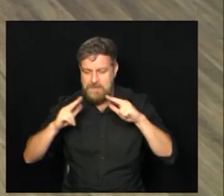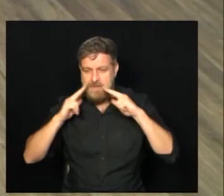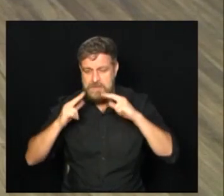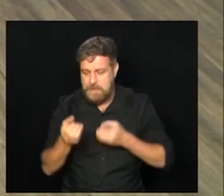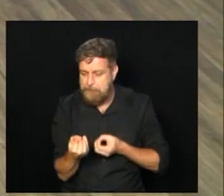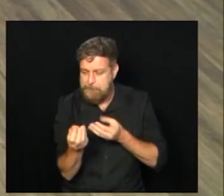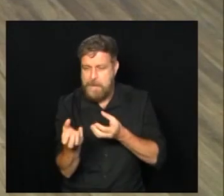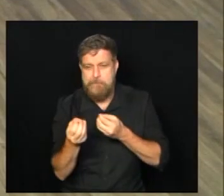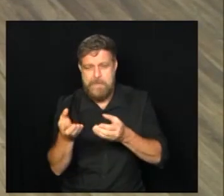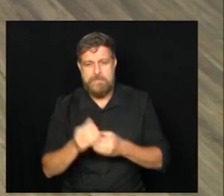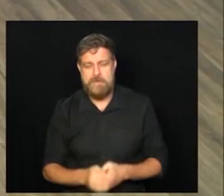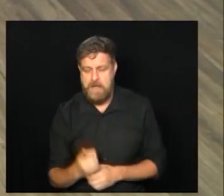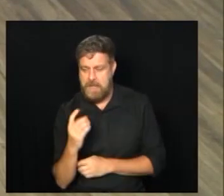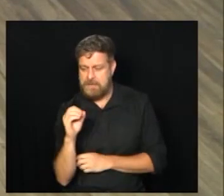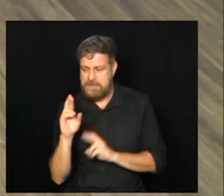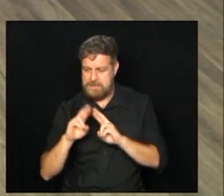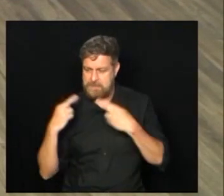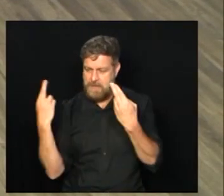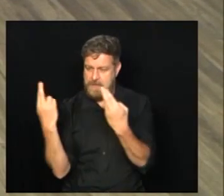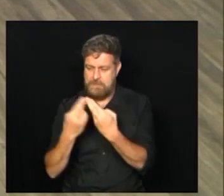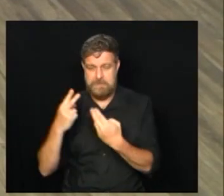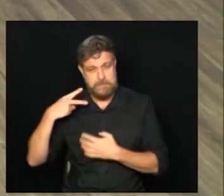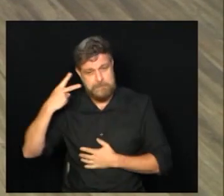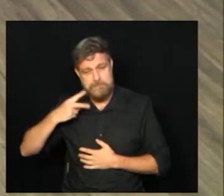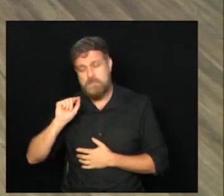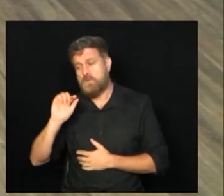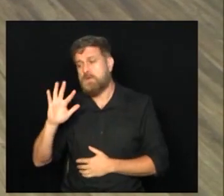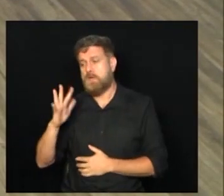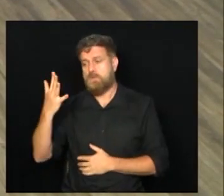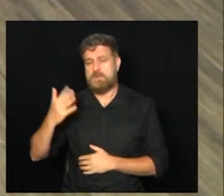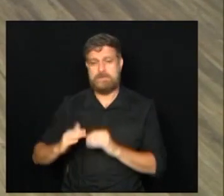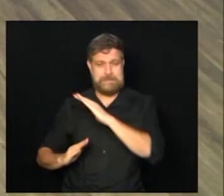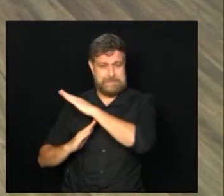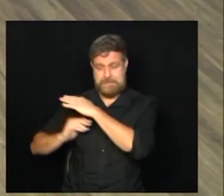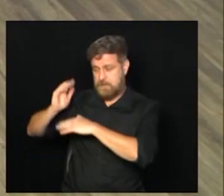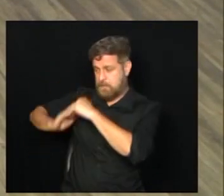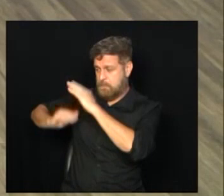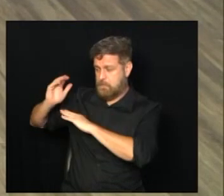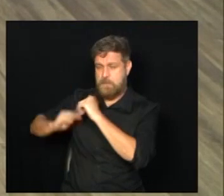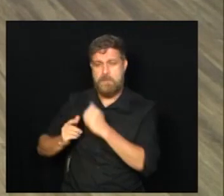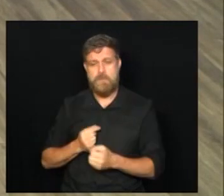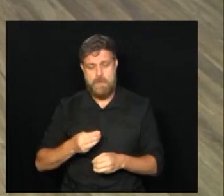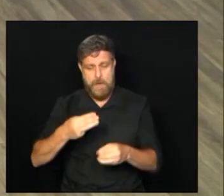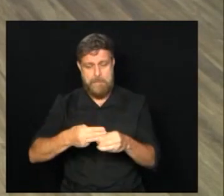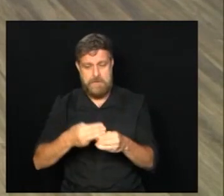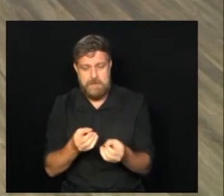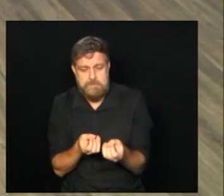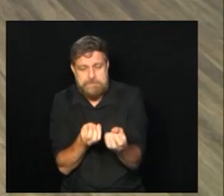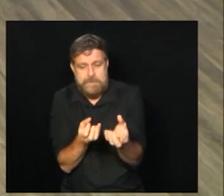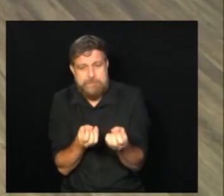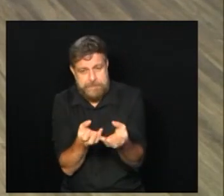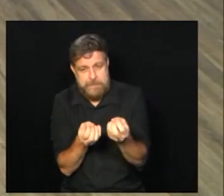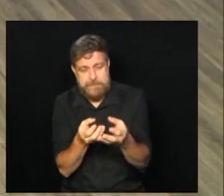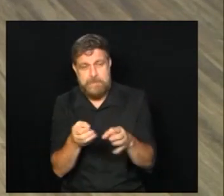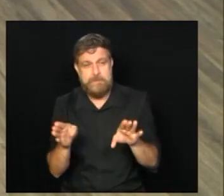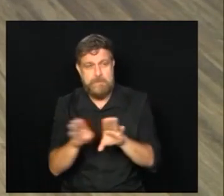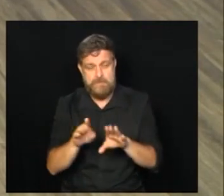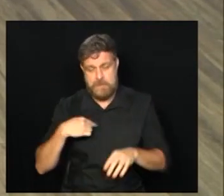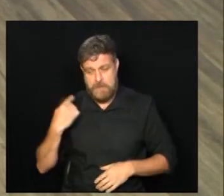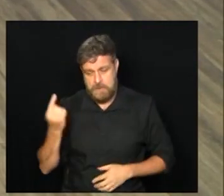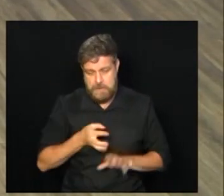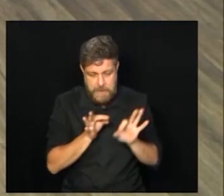contando para você sobre a 10ª reunião ordinária, o que acontece aqui no Legislativo, com as notícias da Metrópole de Campinas.